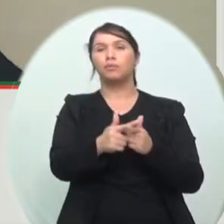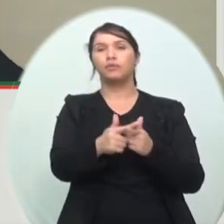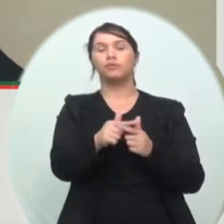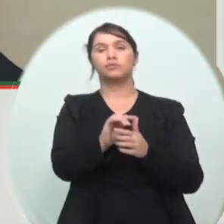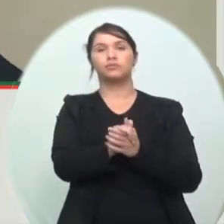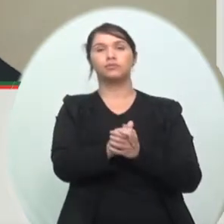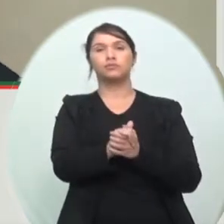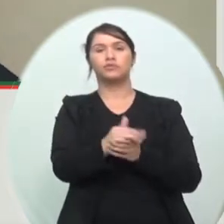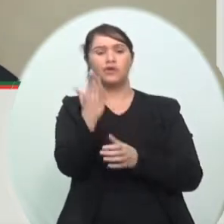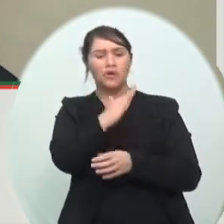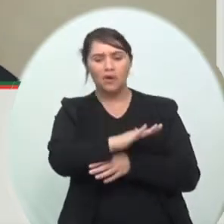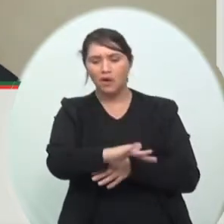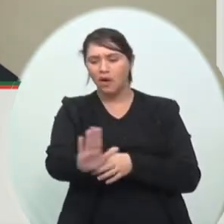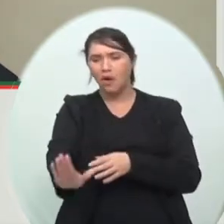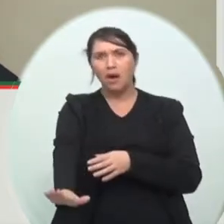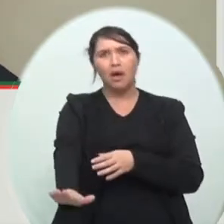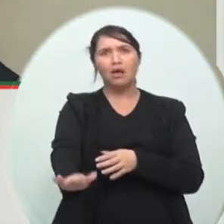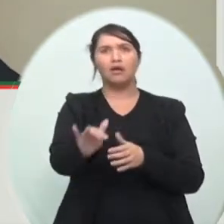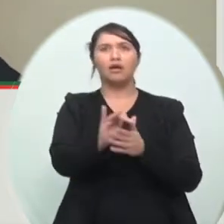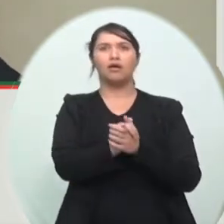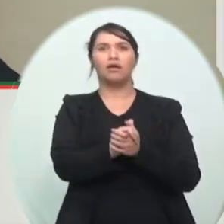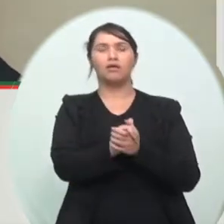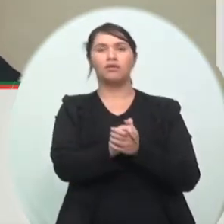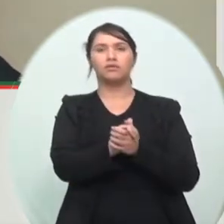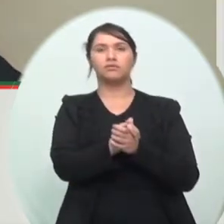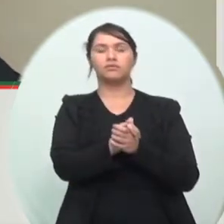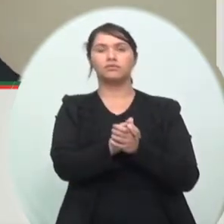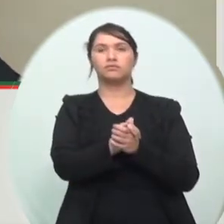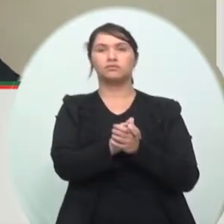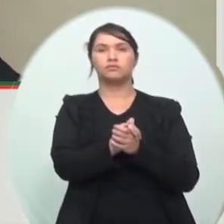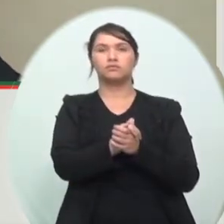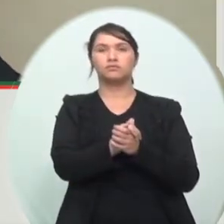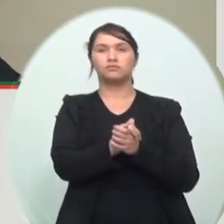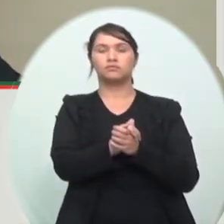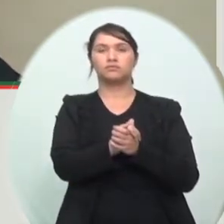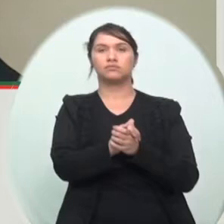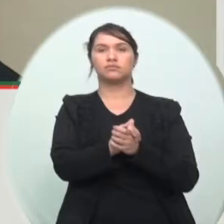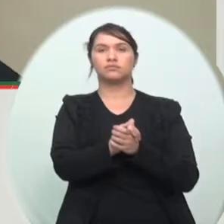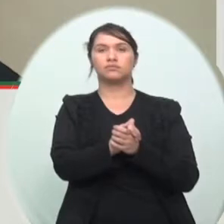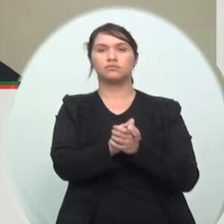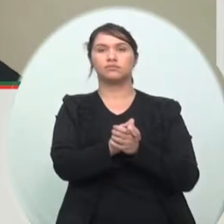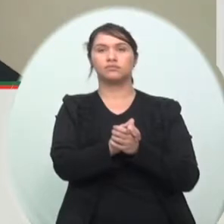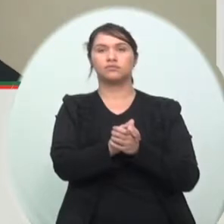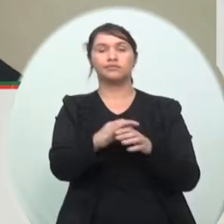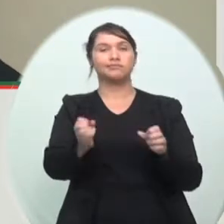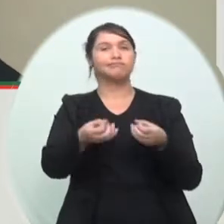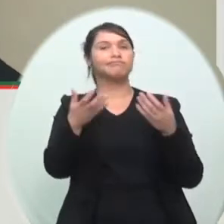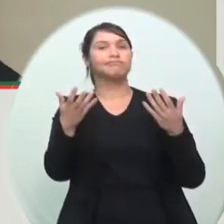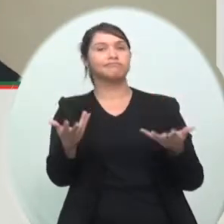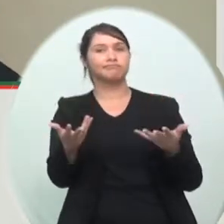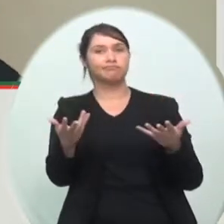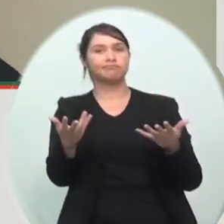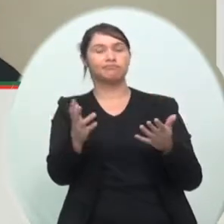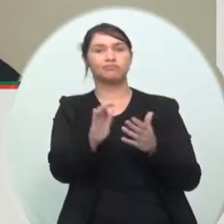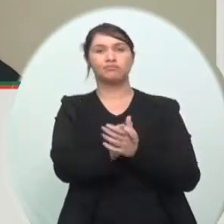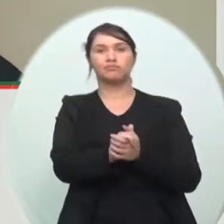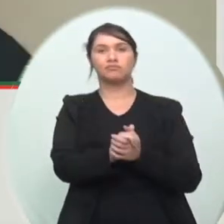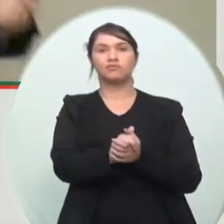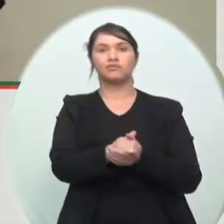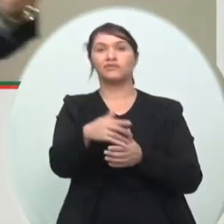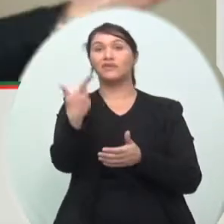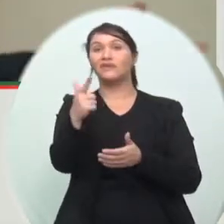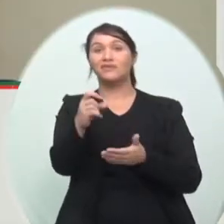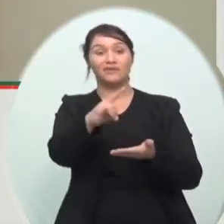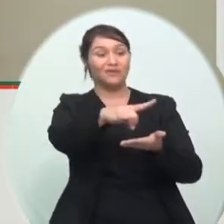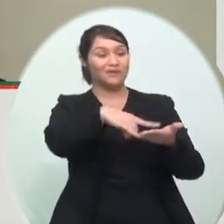tem criancinha pequenininha, por luxo agora a mulher ainda quebrou o pé para mexer com ele, E aí ele não tem um atestado